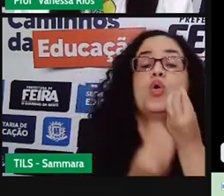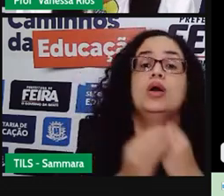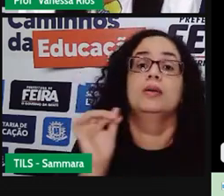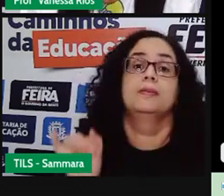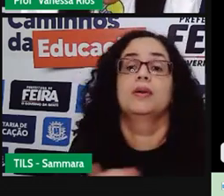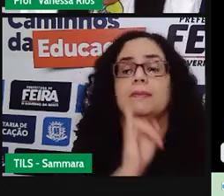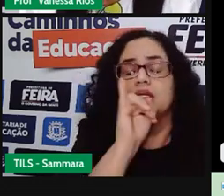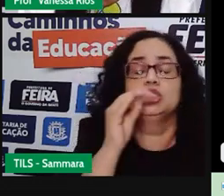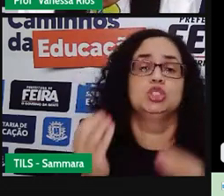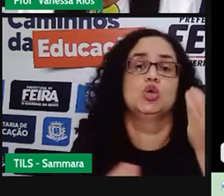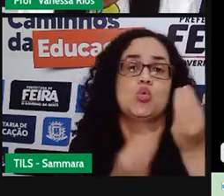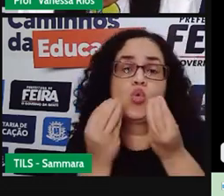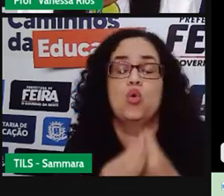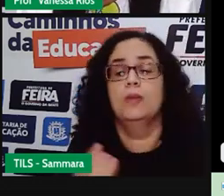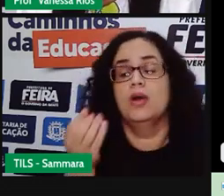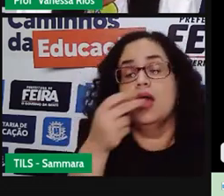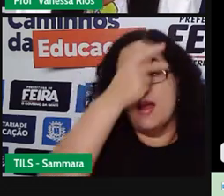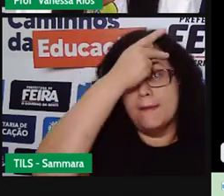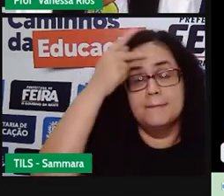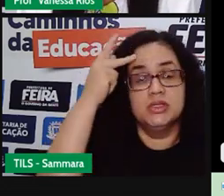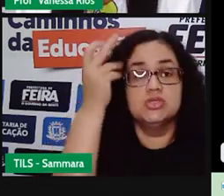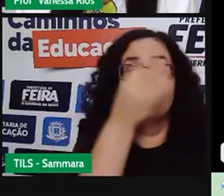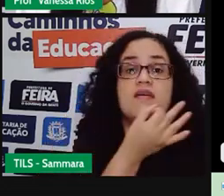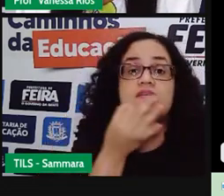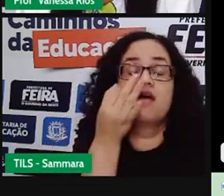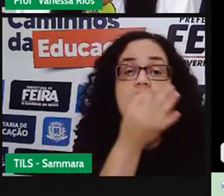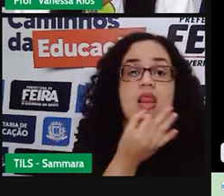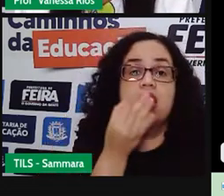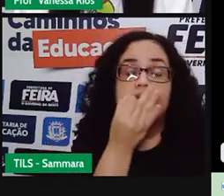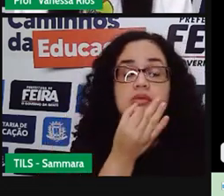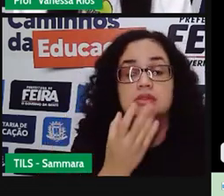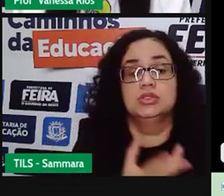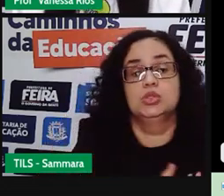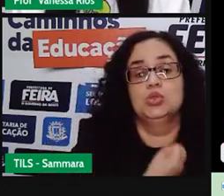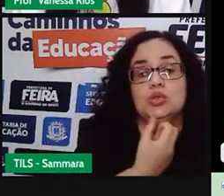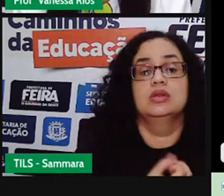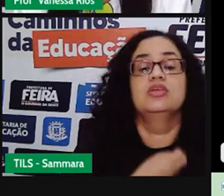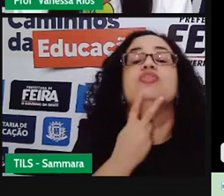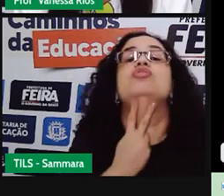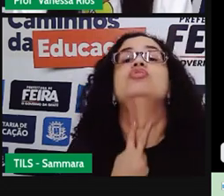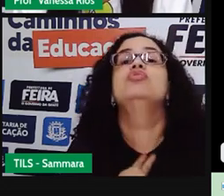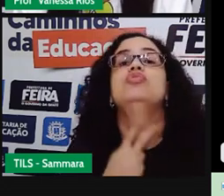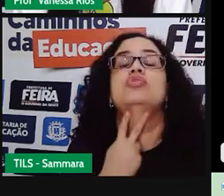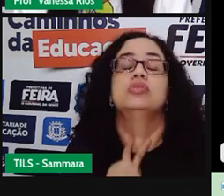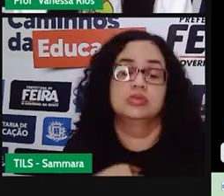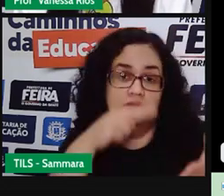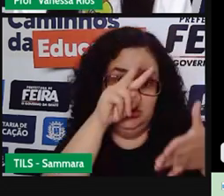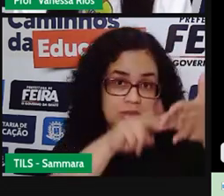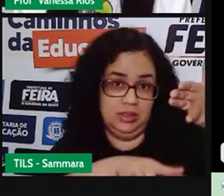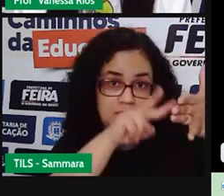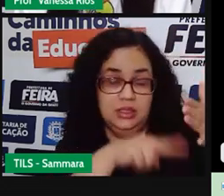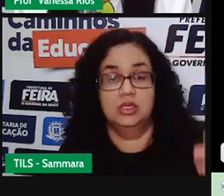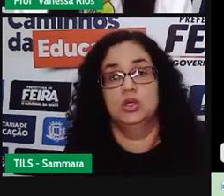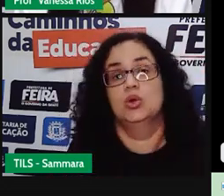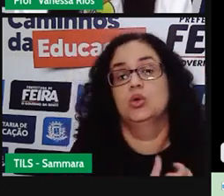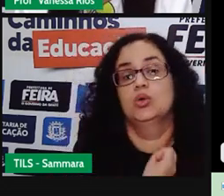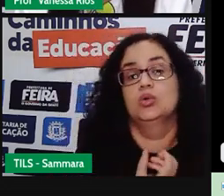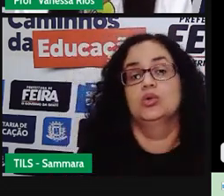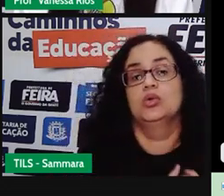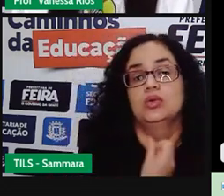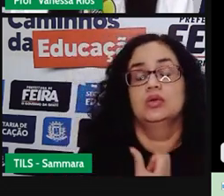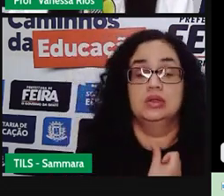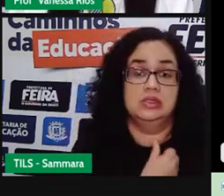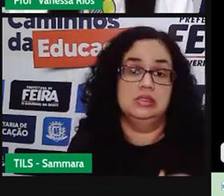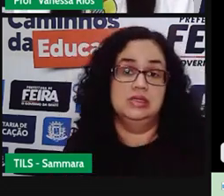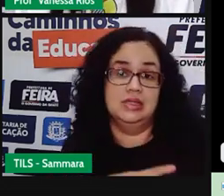quando eu vou ler um poema. Isso vai permitir que quem está escutando, né, ou até eu mesmo, se eu estiver